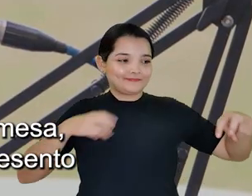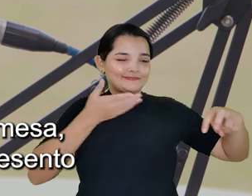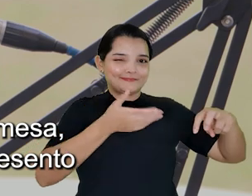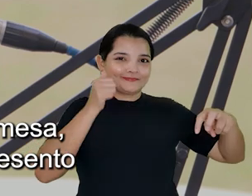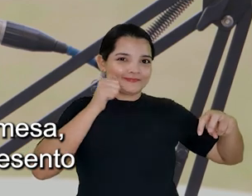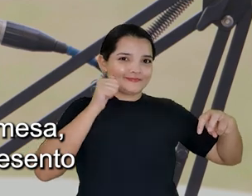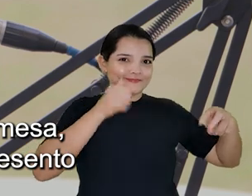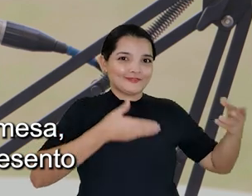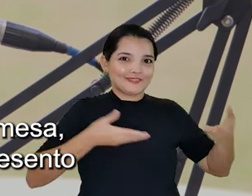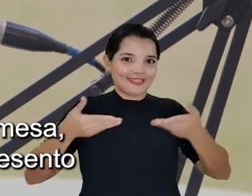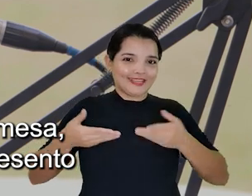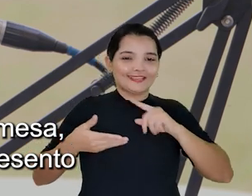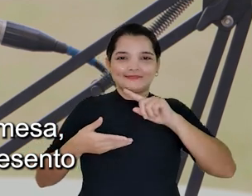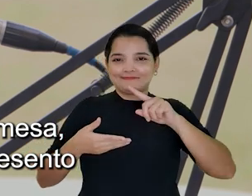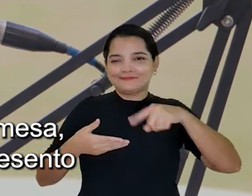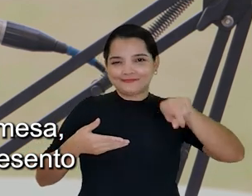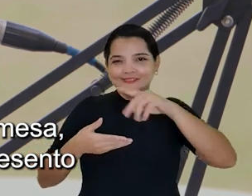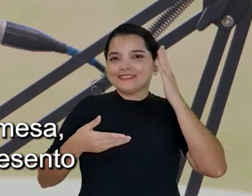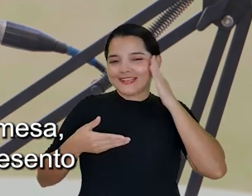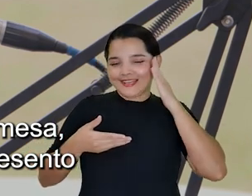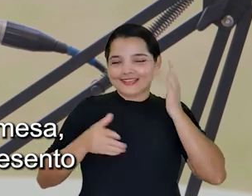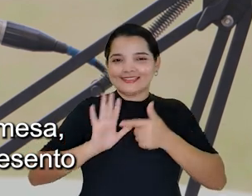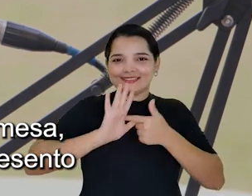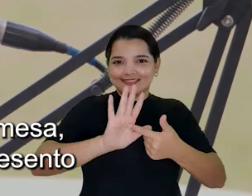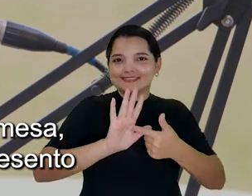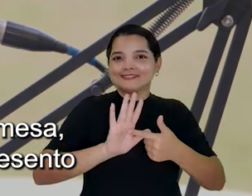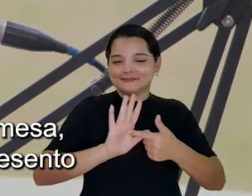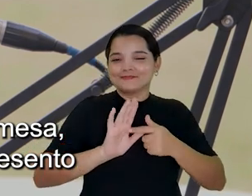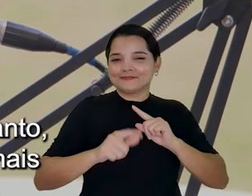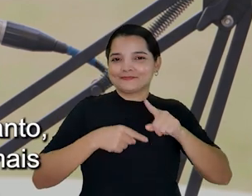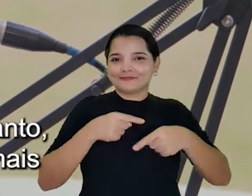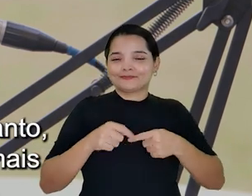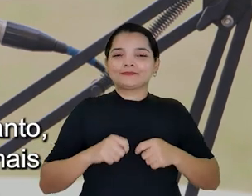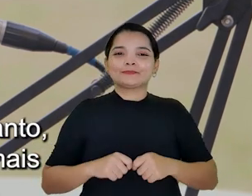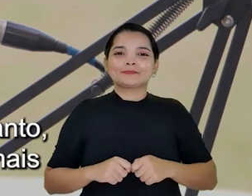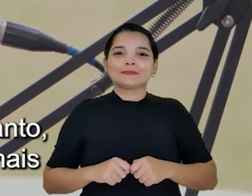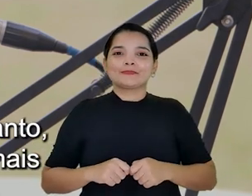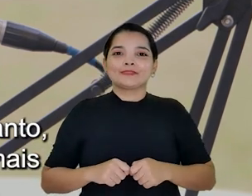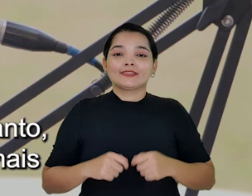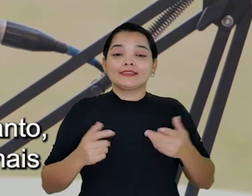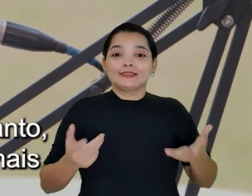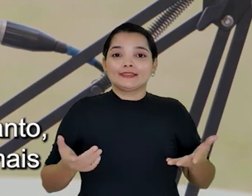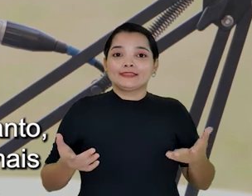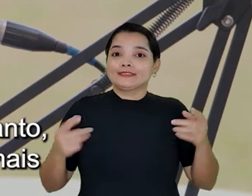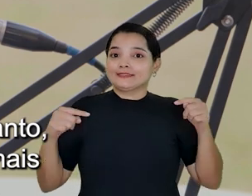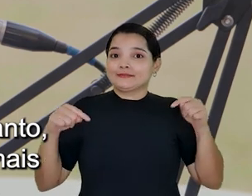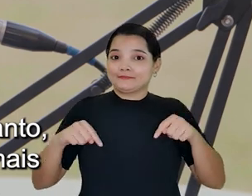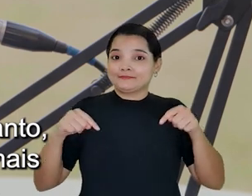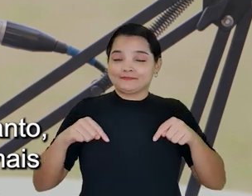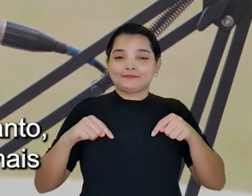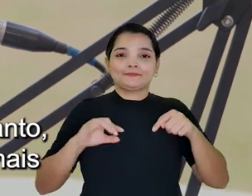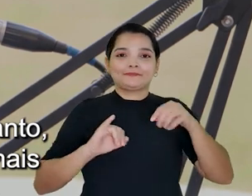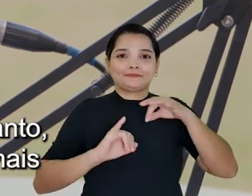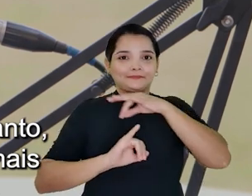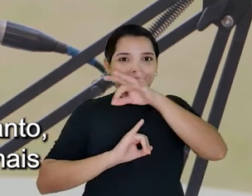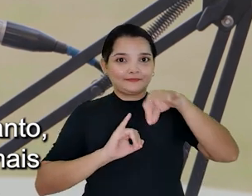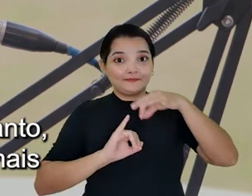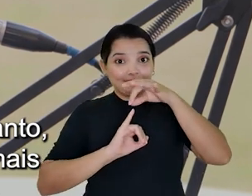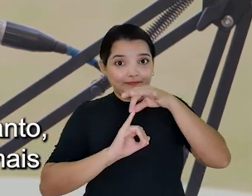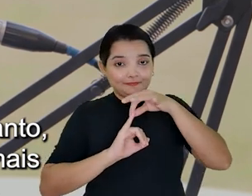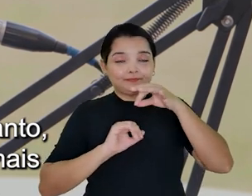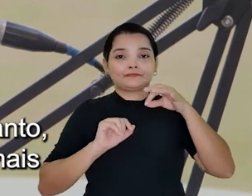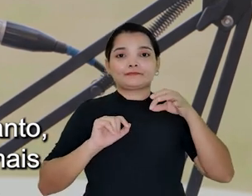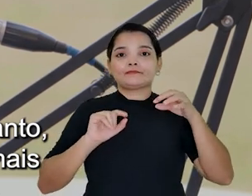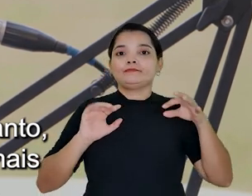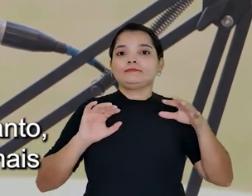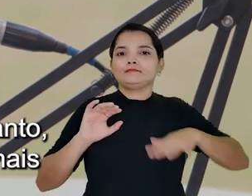da mesa a minha convidada que vocês já sabem Eu apresento já já gente o Instituto Federal do Espírito